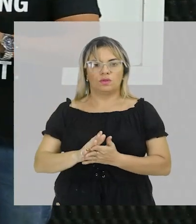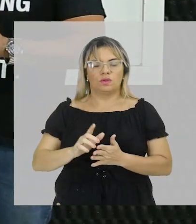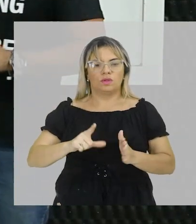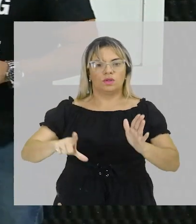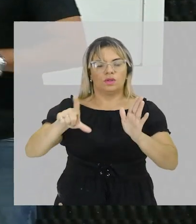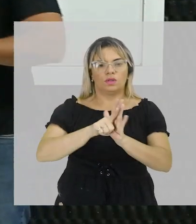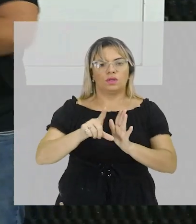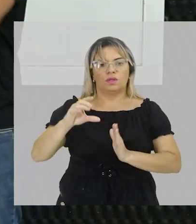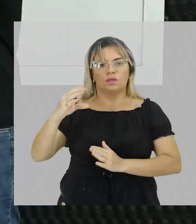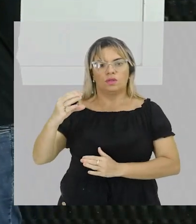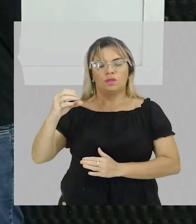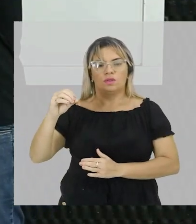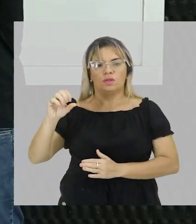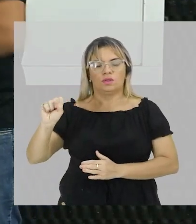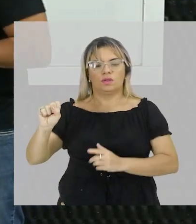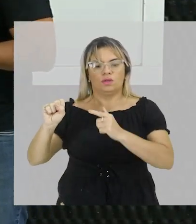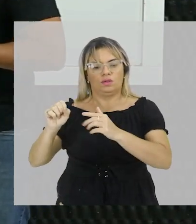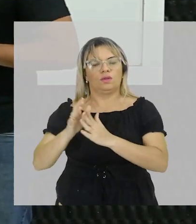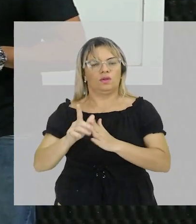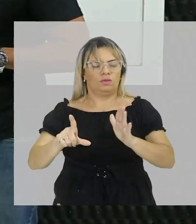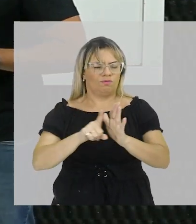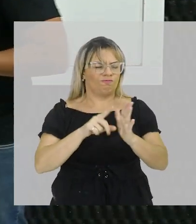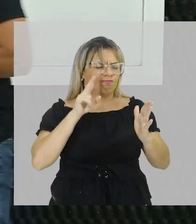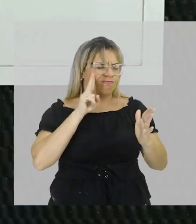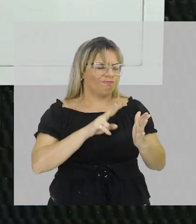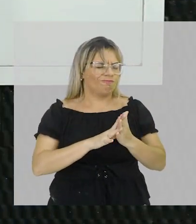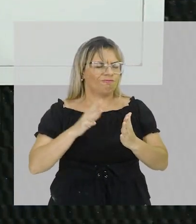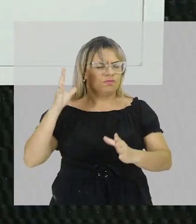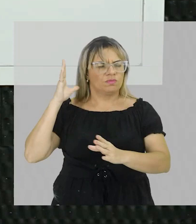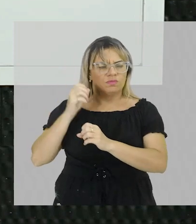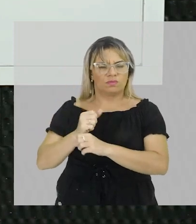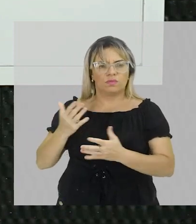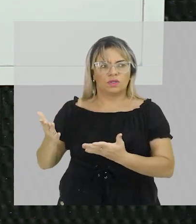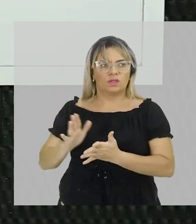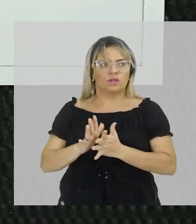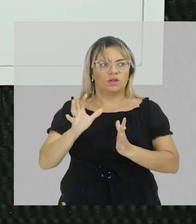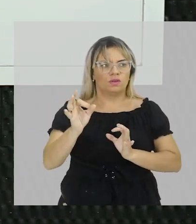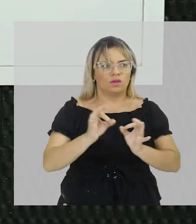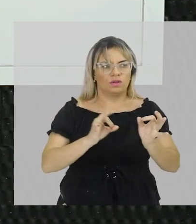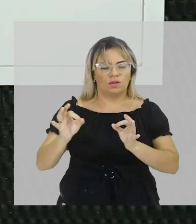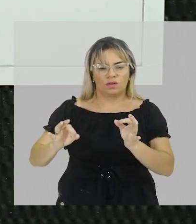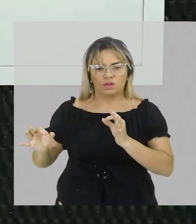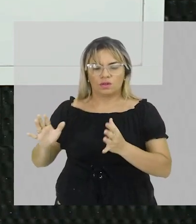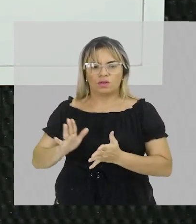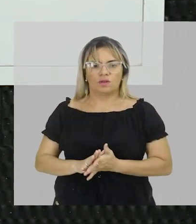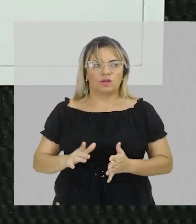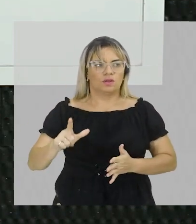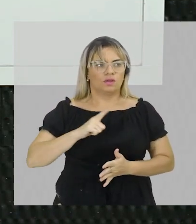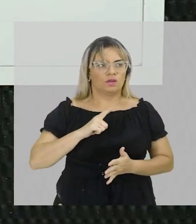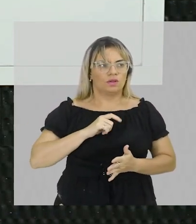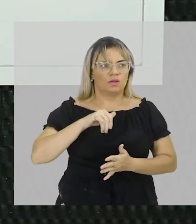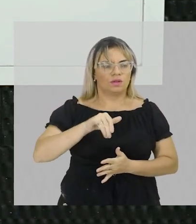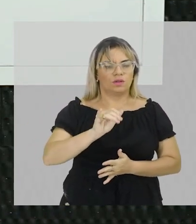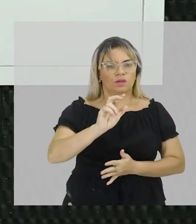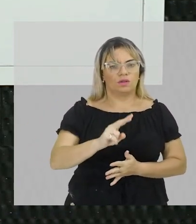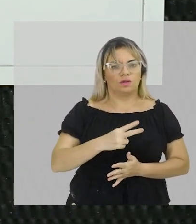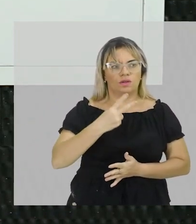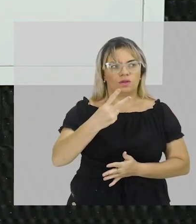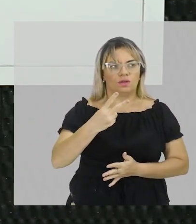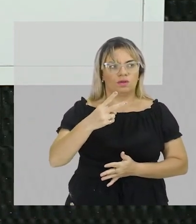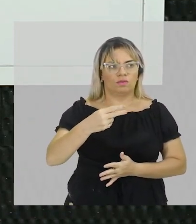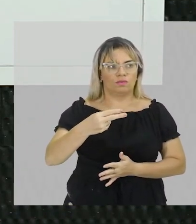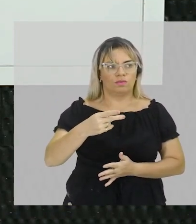lei do cosseno. Diga lá o que diz a lei do cosseno. Vamos dar uma arrumada nisso aqui. Eu vou ter y ao quadrado